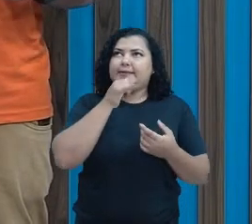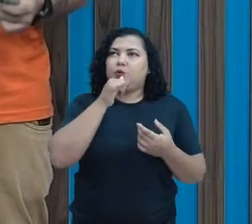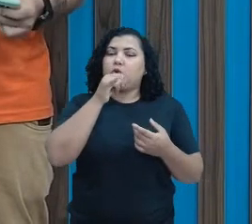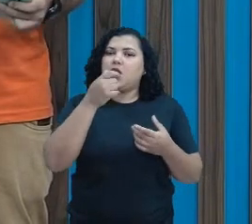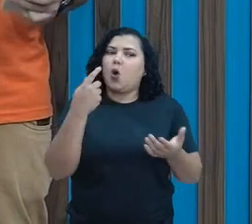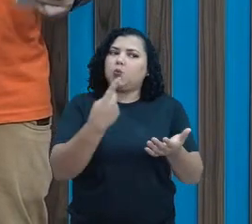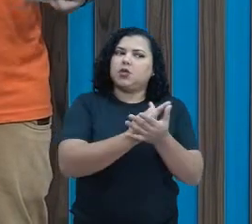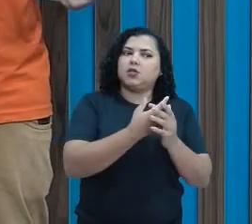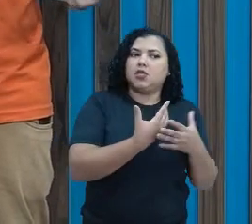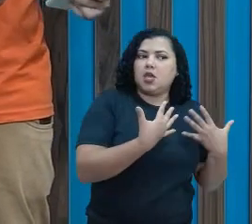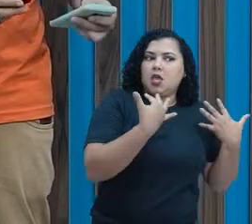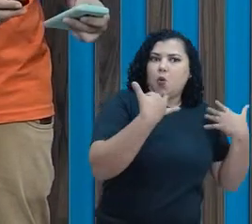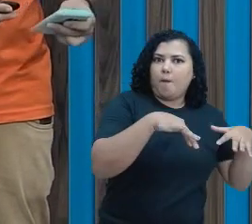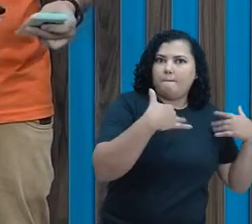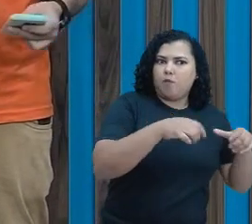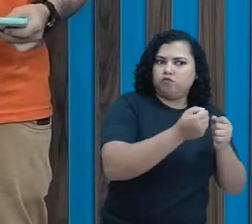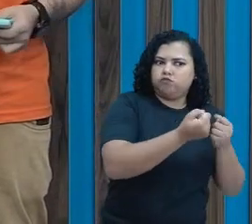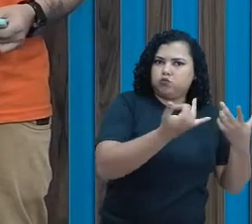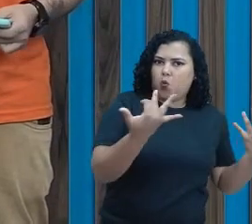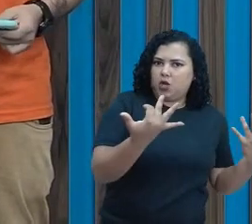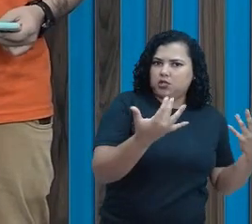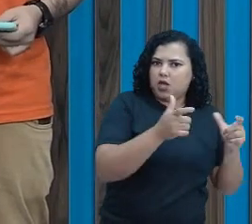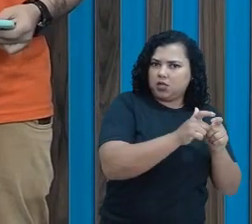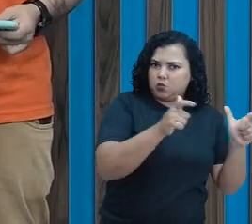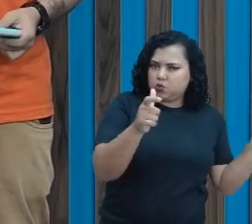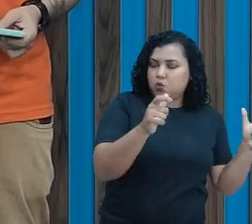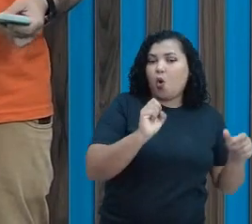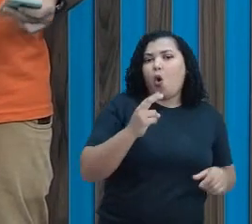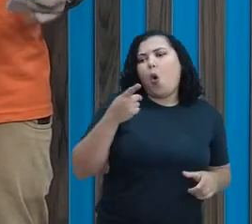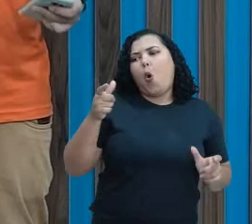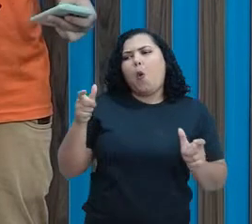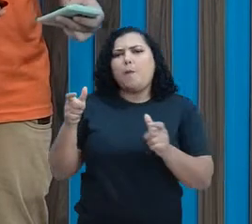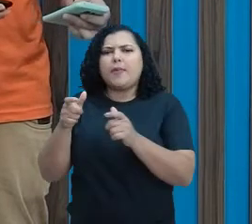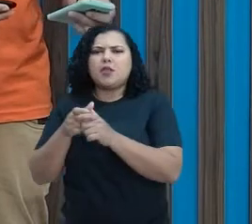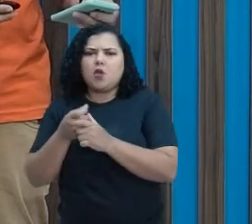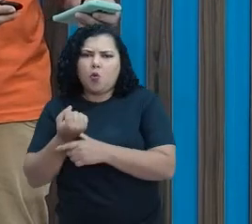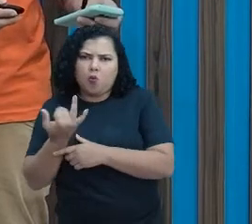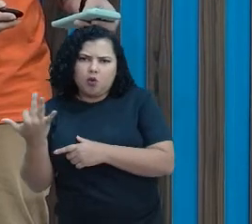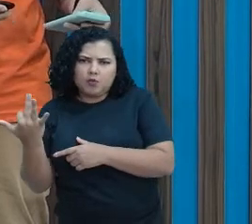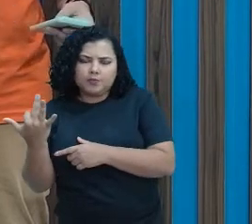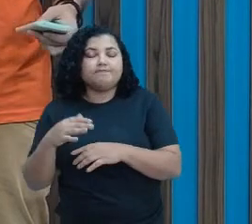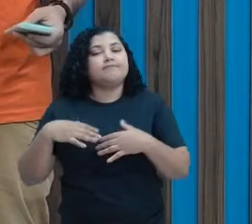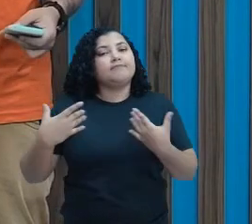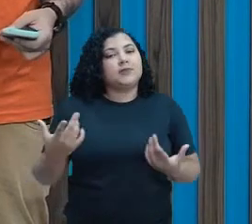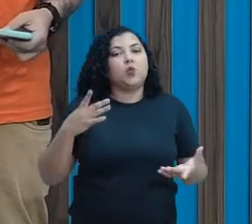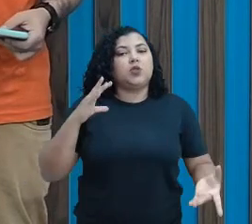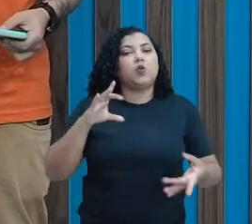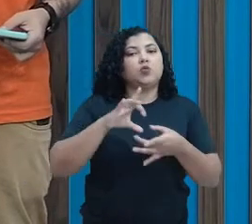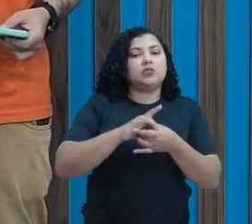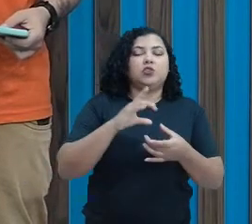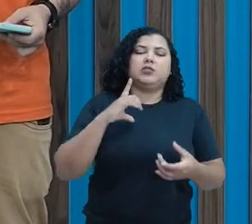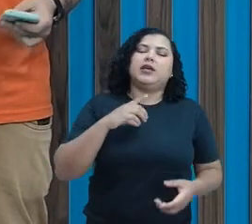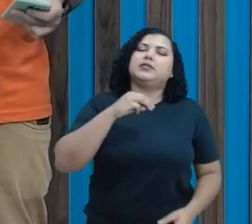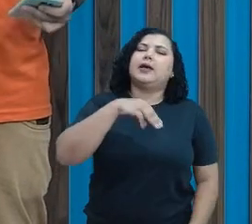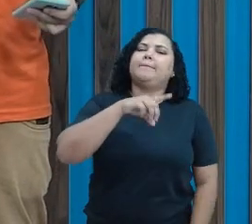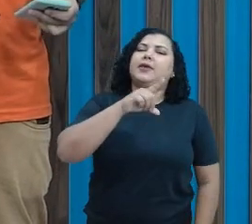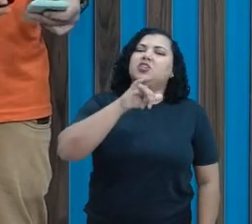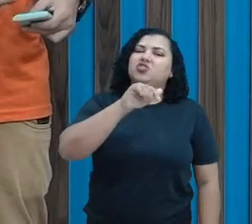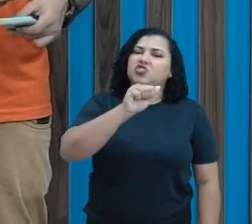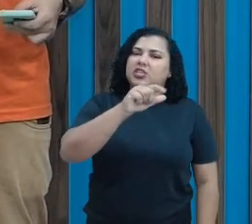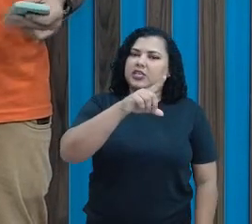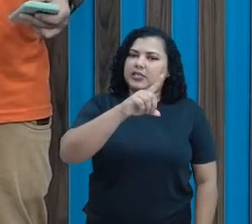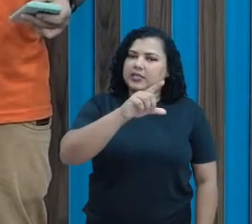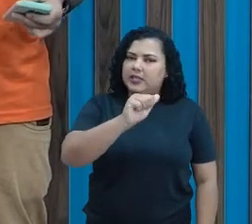acontece mais, o que acontece menos. Isso está muito ligado a essa estatística descritiva e as medidas de tendência central,